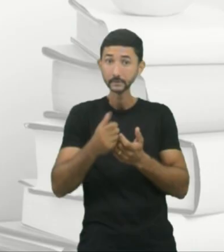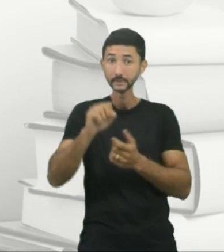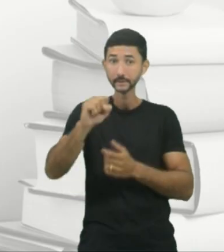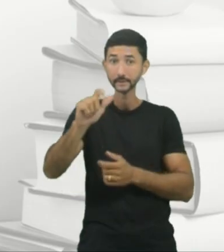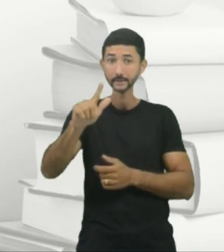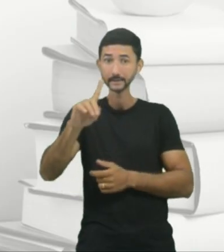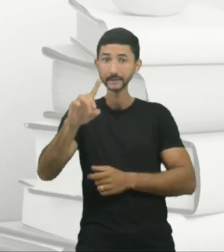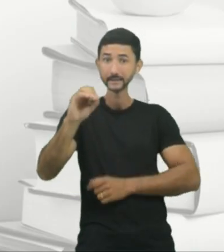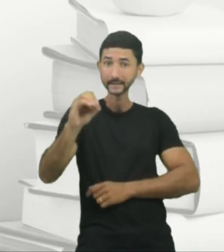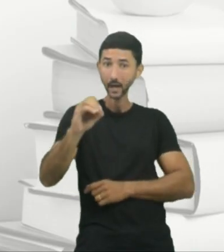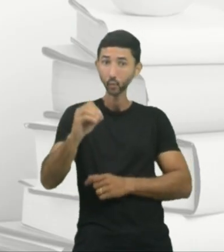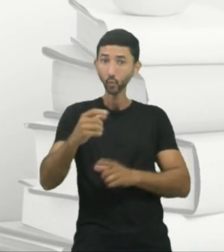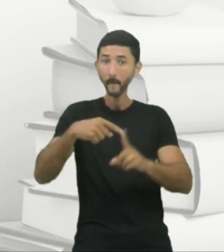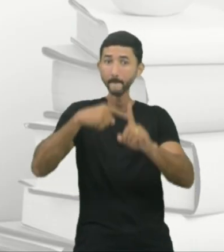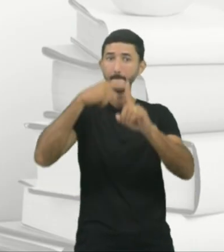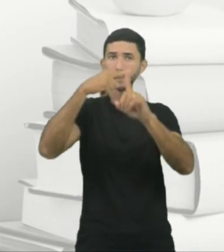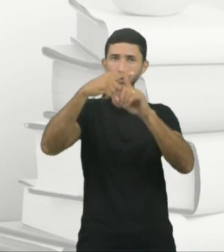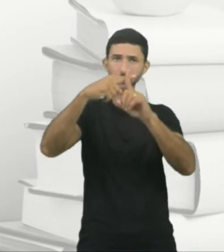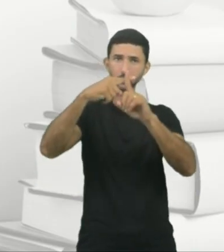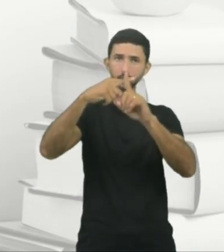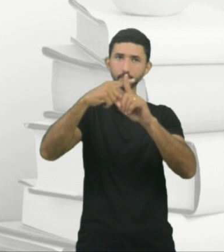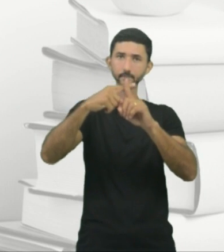positivo.